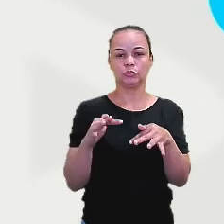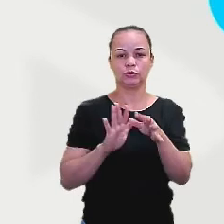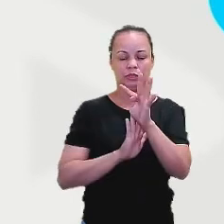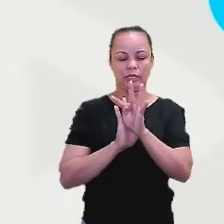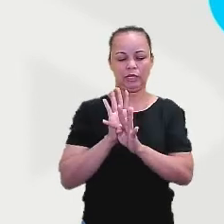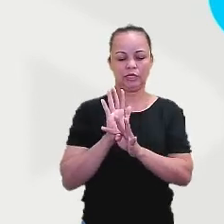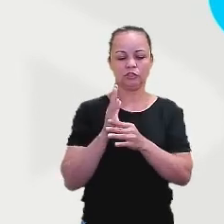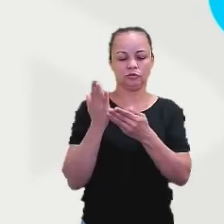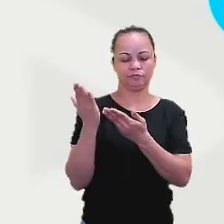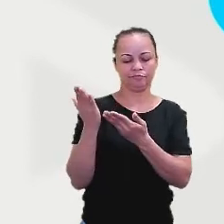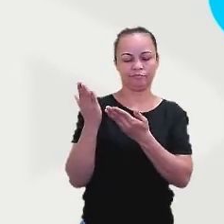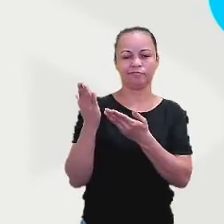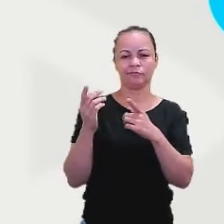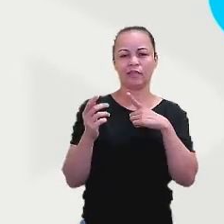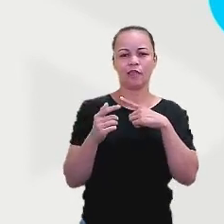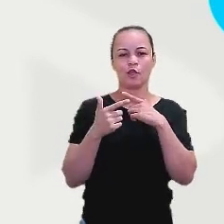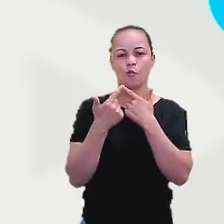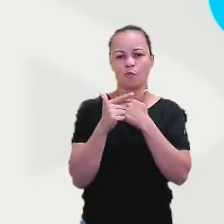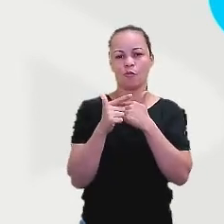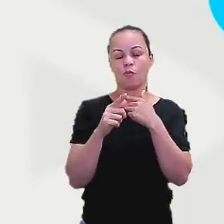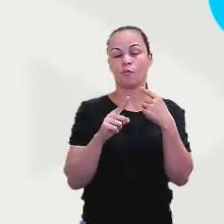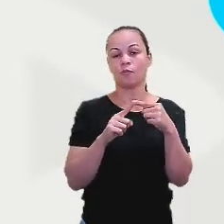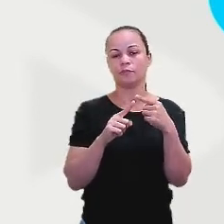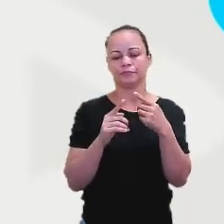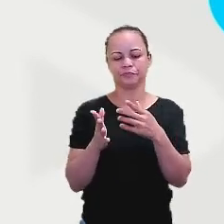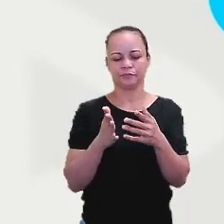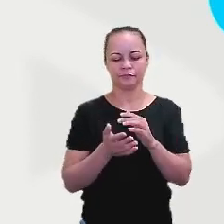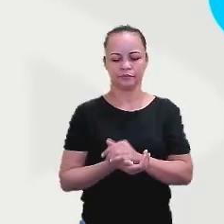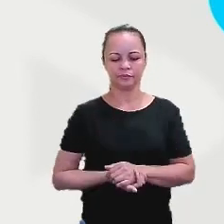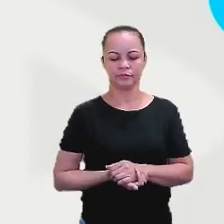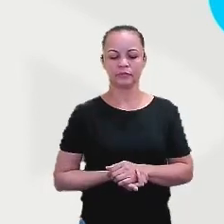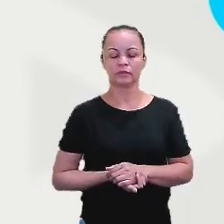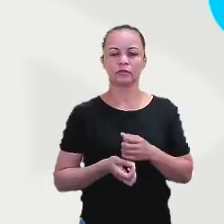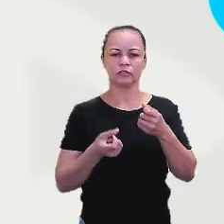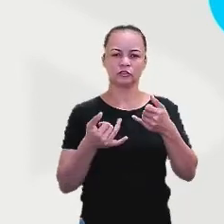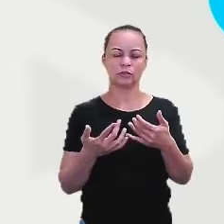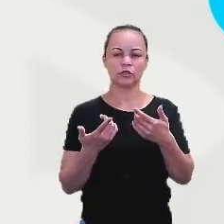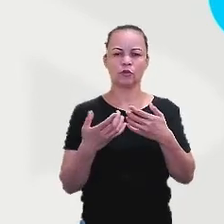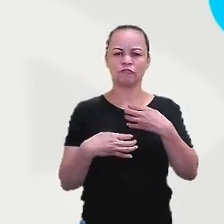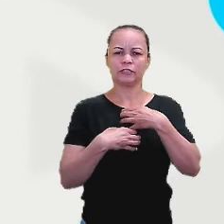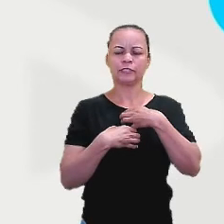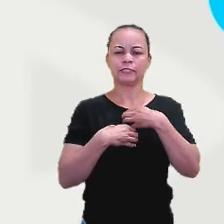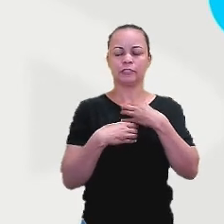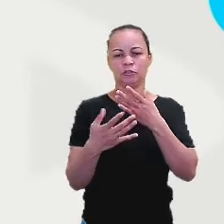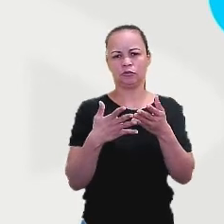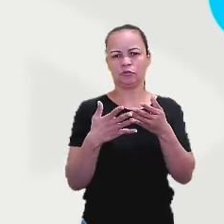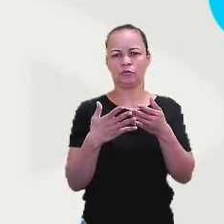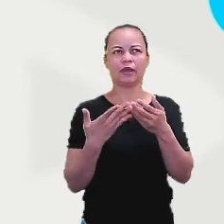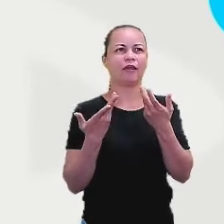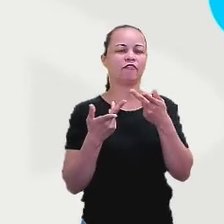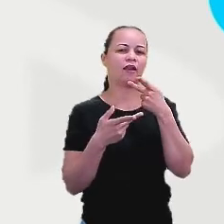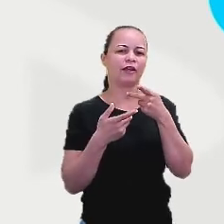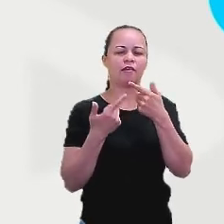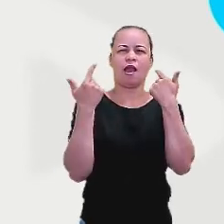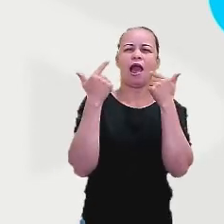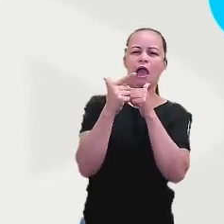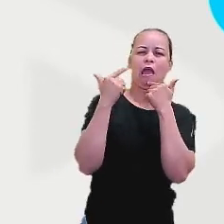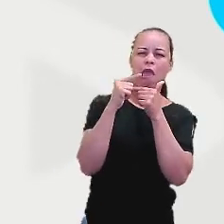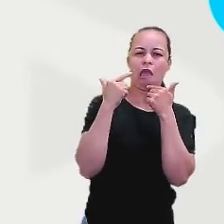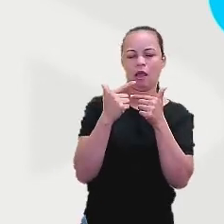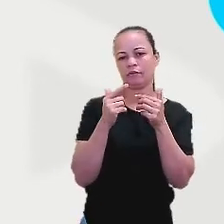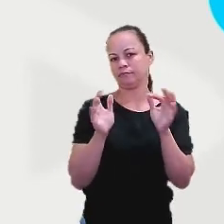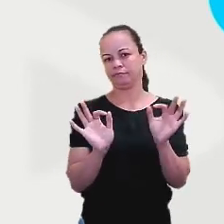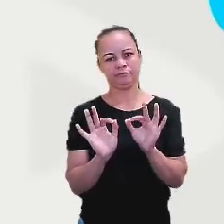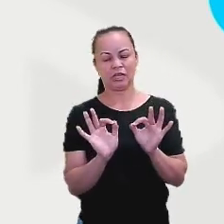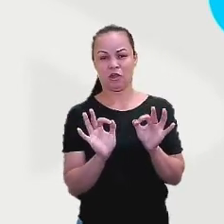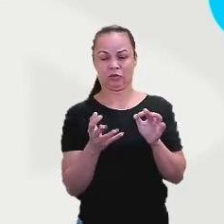é um humor. Porque, quando a gente fala do efeito de sentido, o humor, não quer dizer que a gente vai dar uma gargalhada, que vai